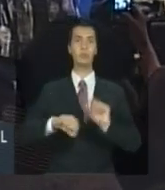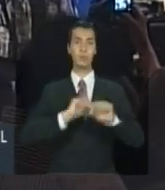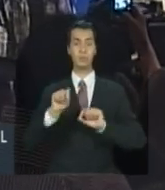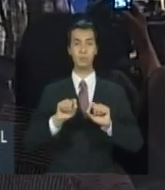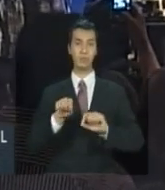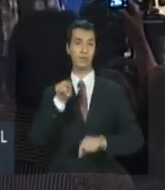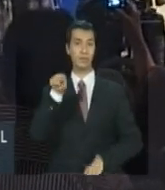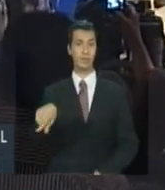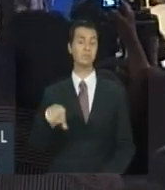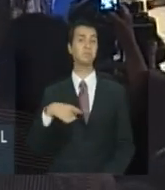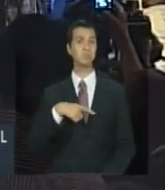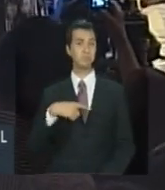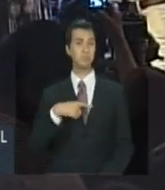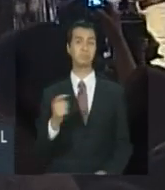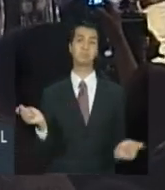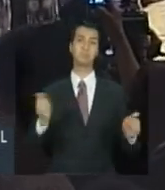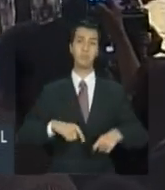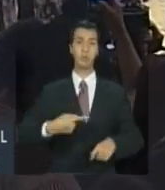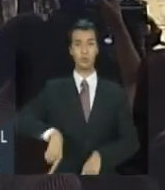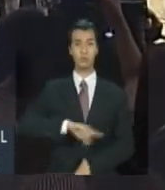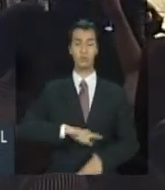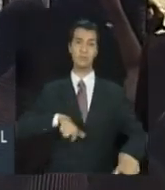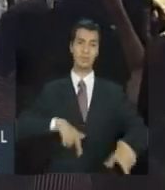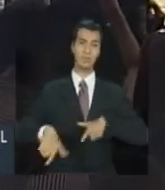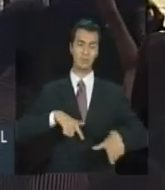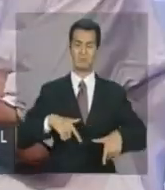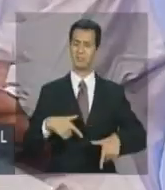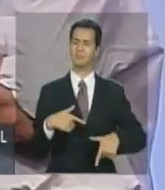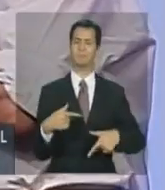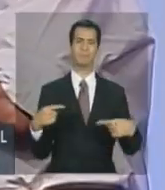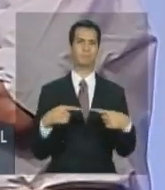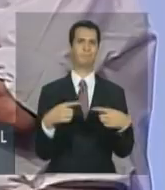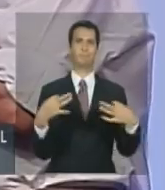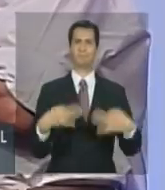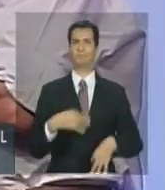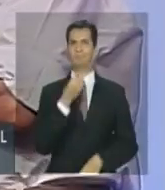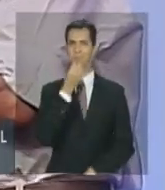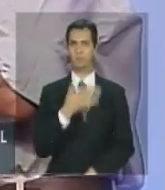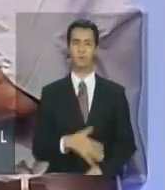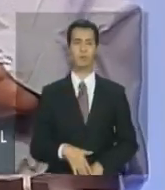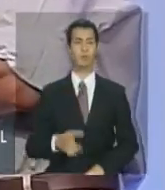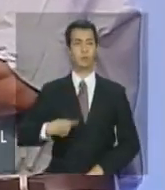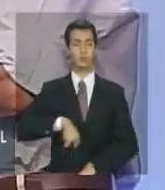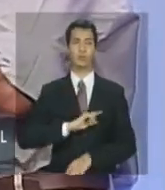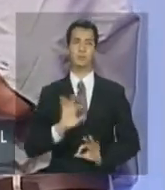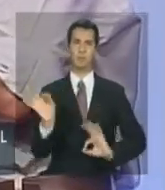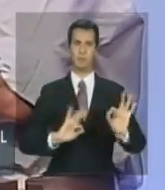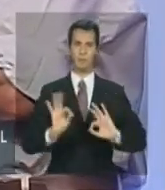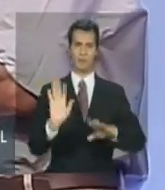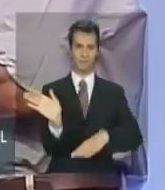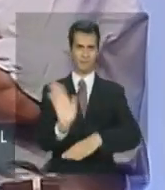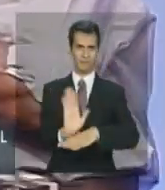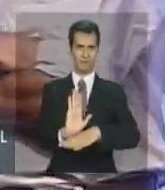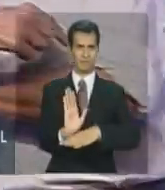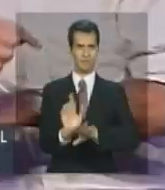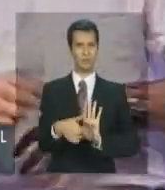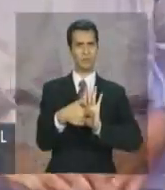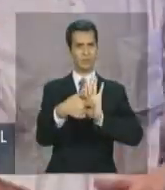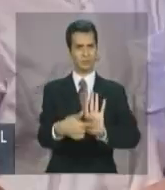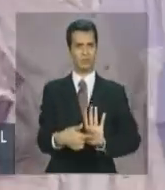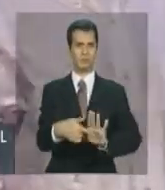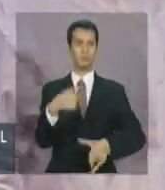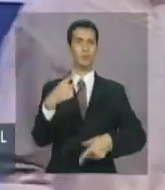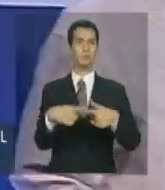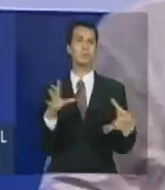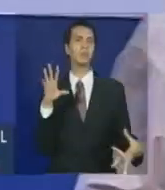acabam fazendo com que o nosso trabalho tenha sentido. E nós preparamos, presidenta, um vídeo para dar